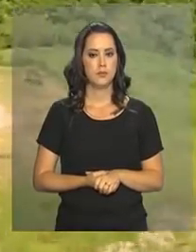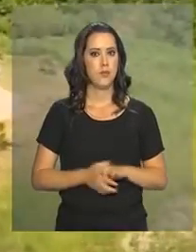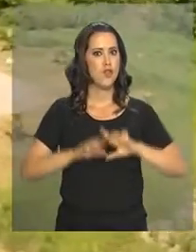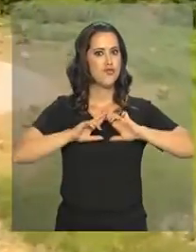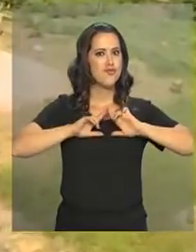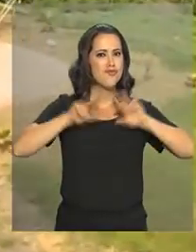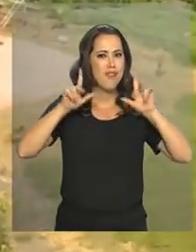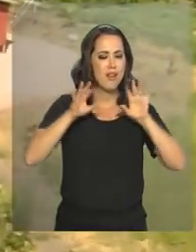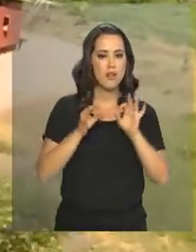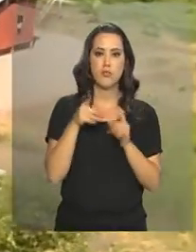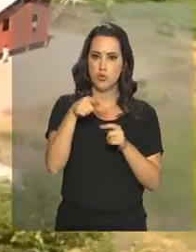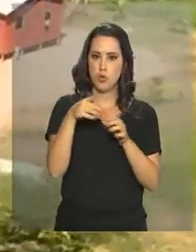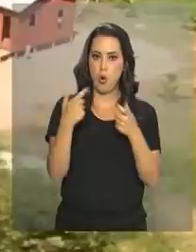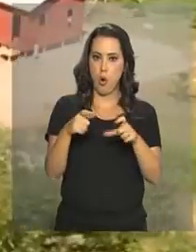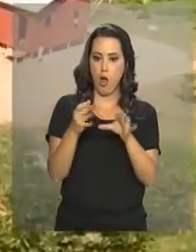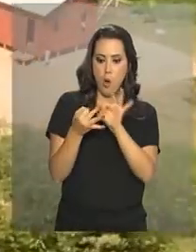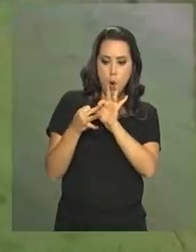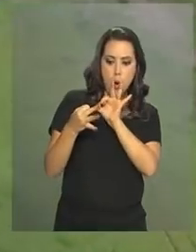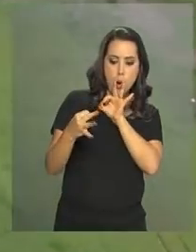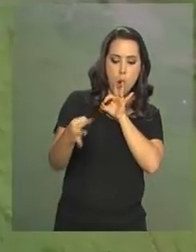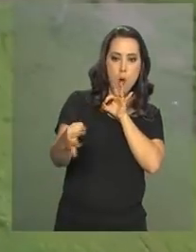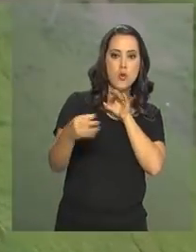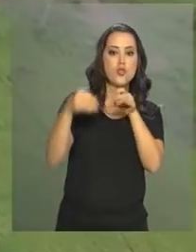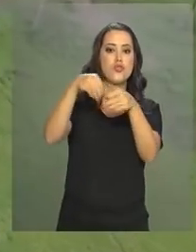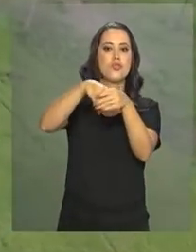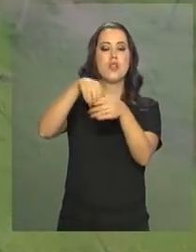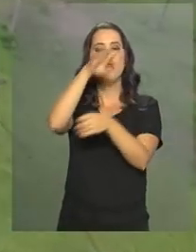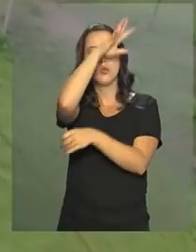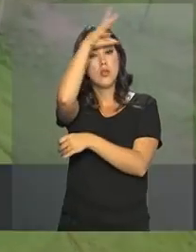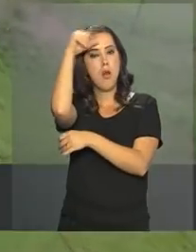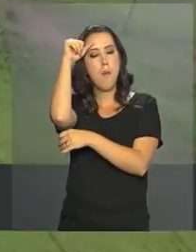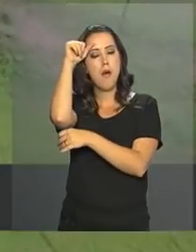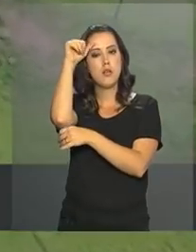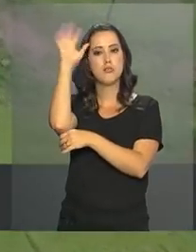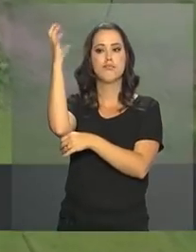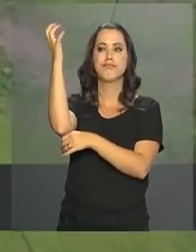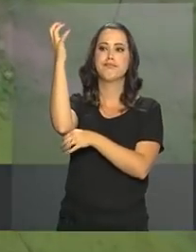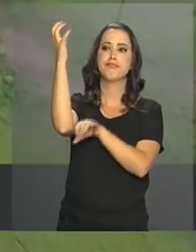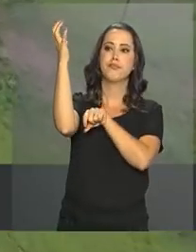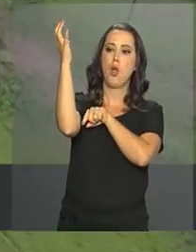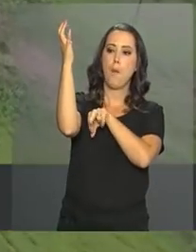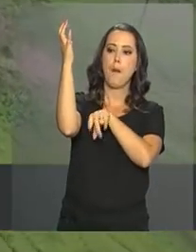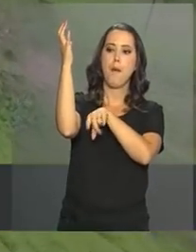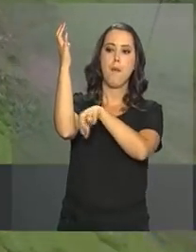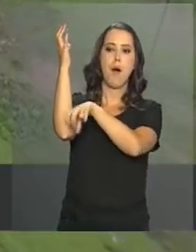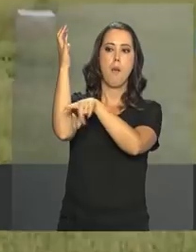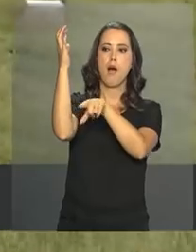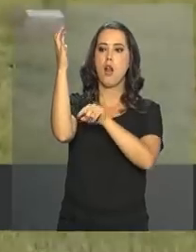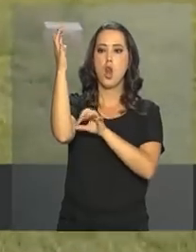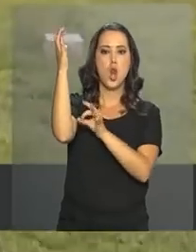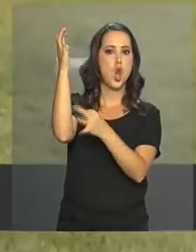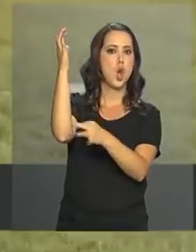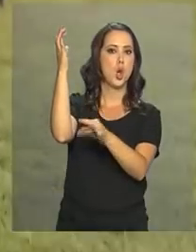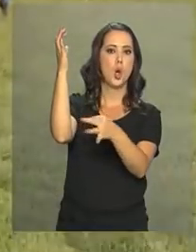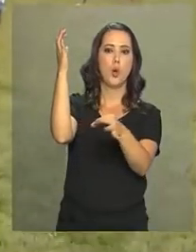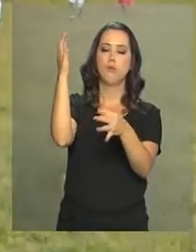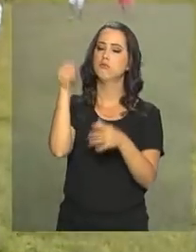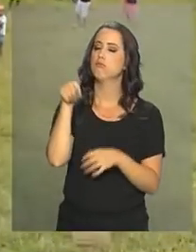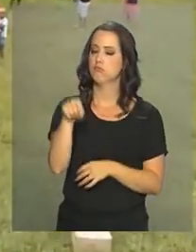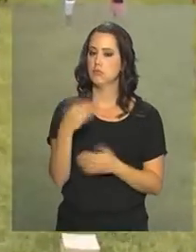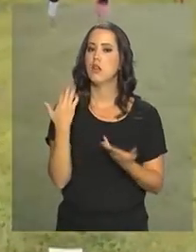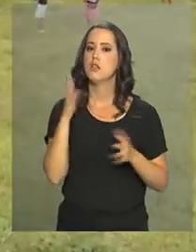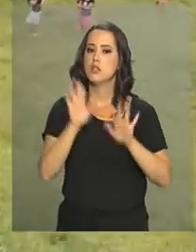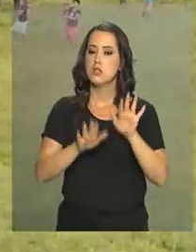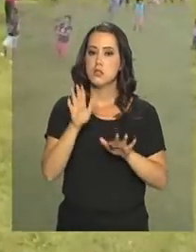Centenas de quilômetros floresta amazônica adentro estão comunidades, aldeias indígenas e seringais. Muitas das vezes,